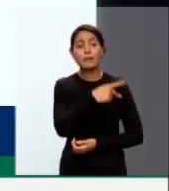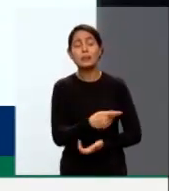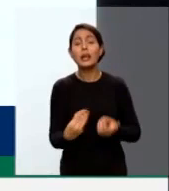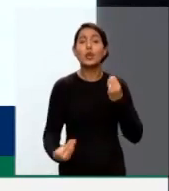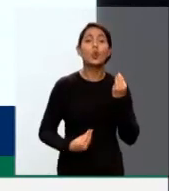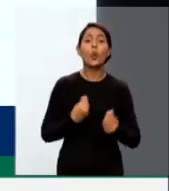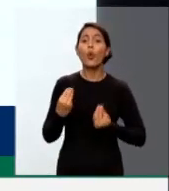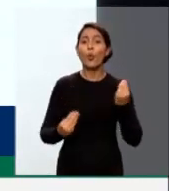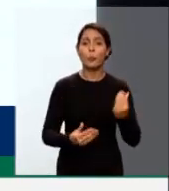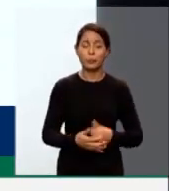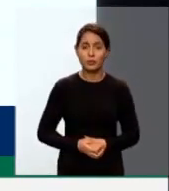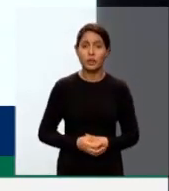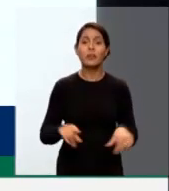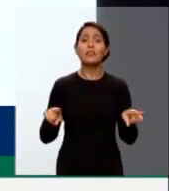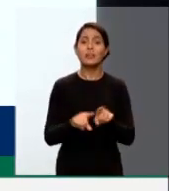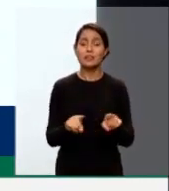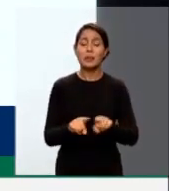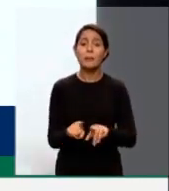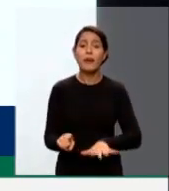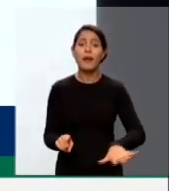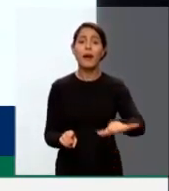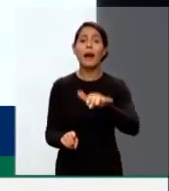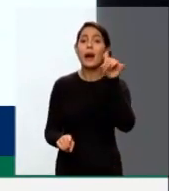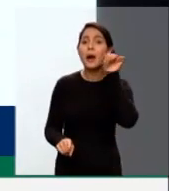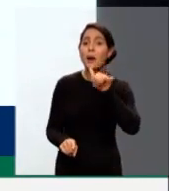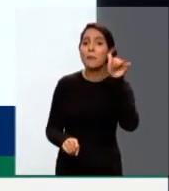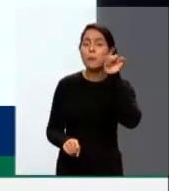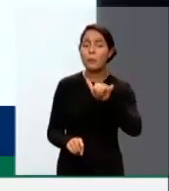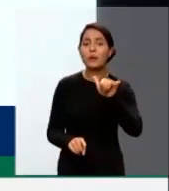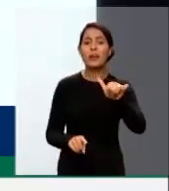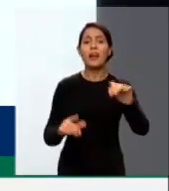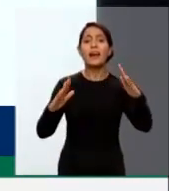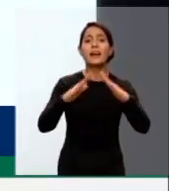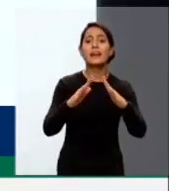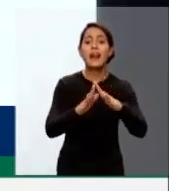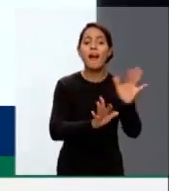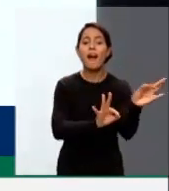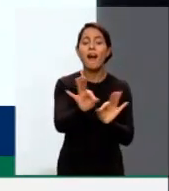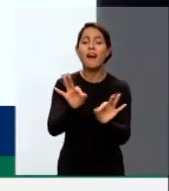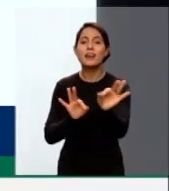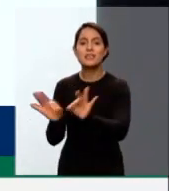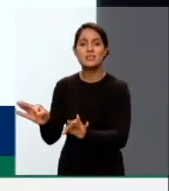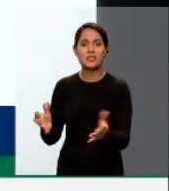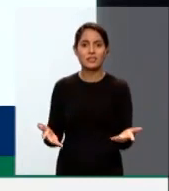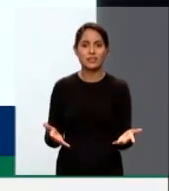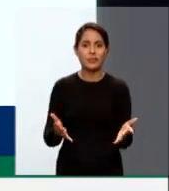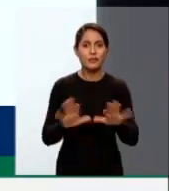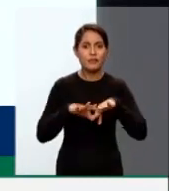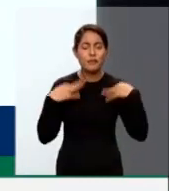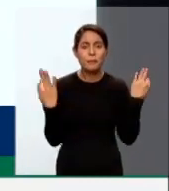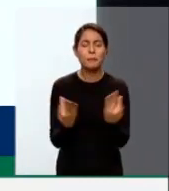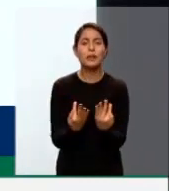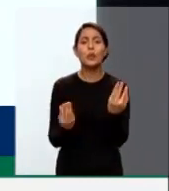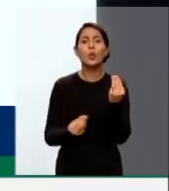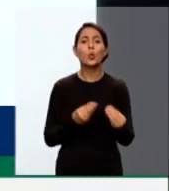são maiores responsáveis pelo cuidado da casa, da família, quando não tem acesso ao esgoto tratado?